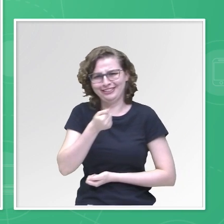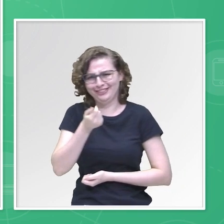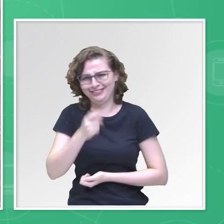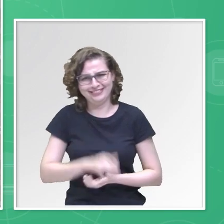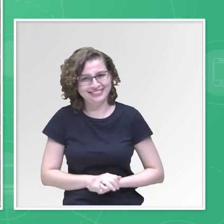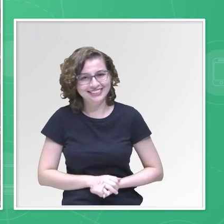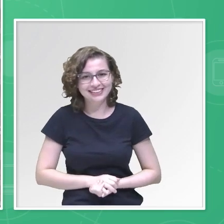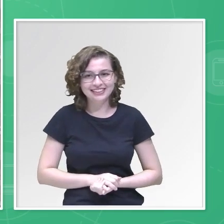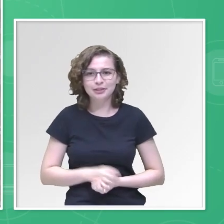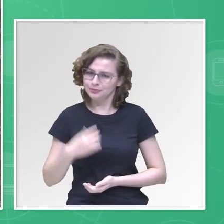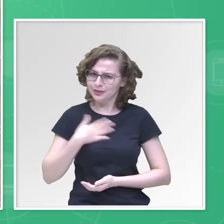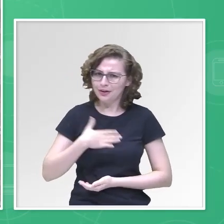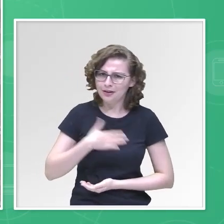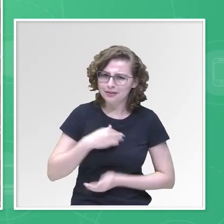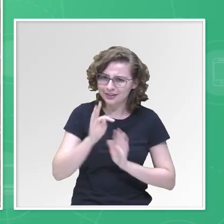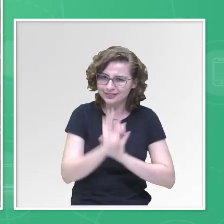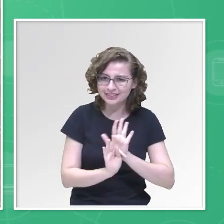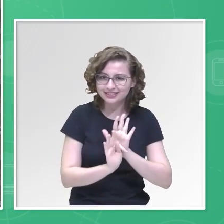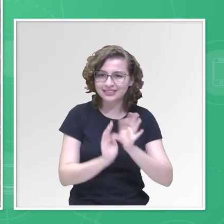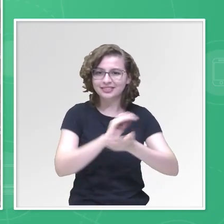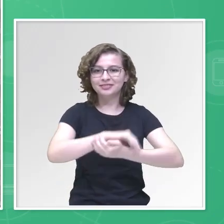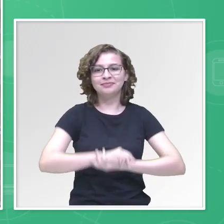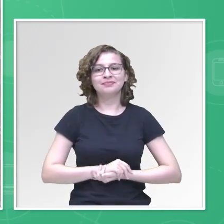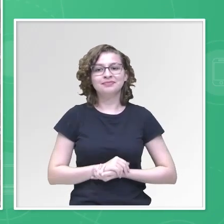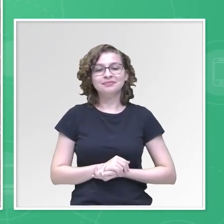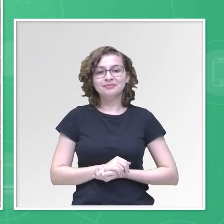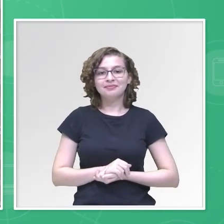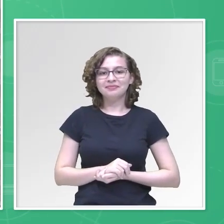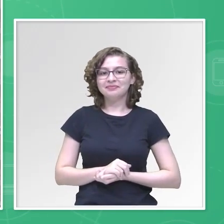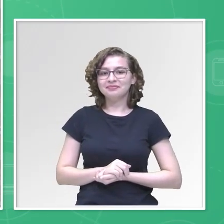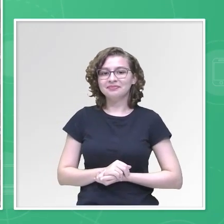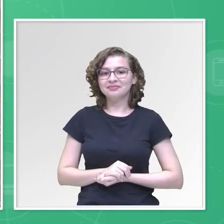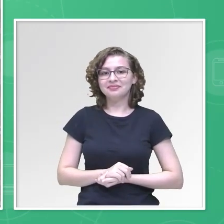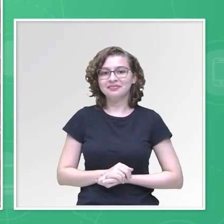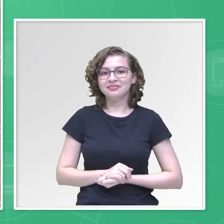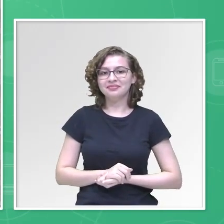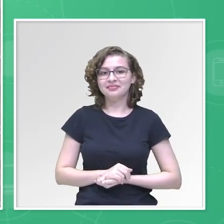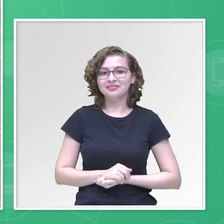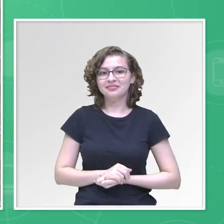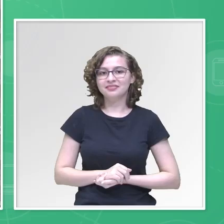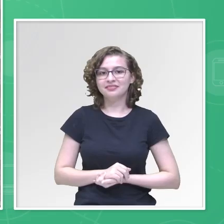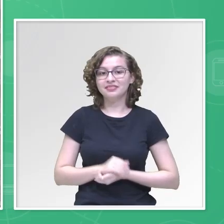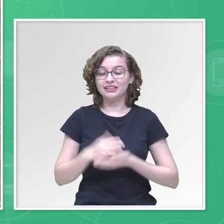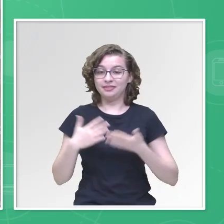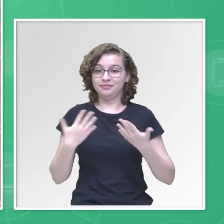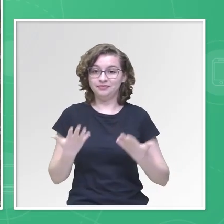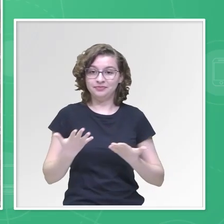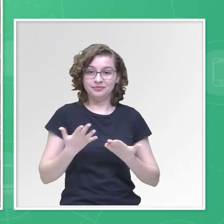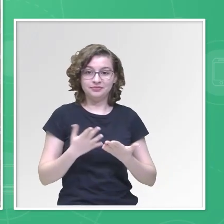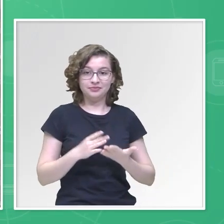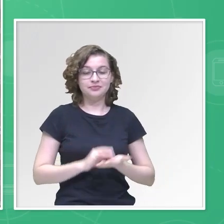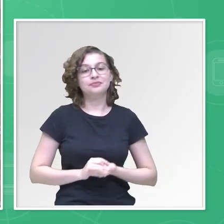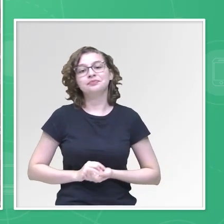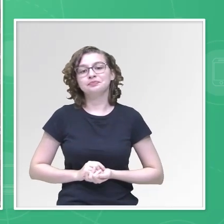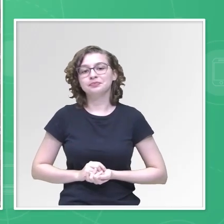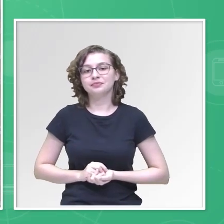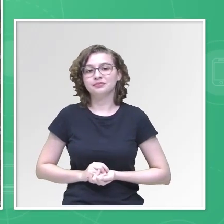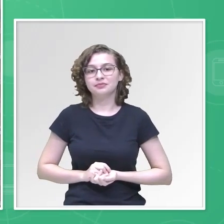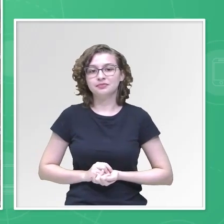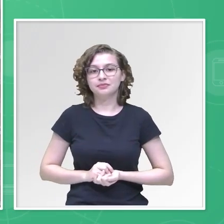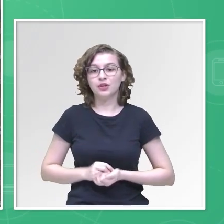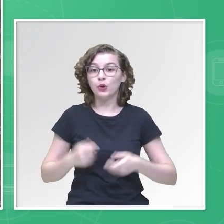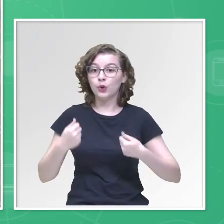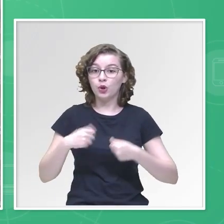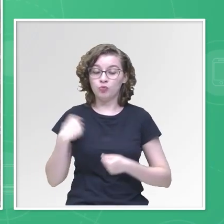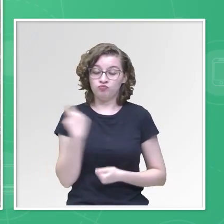vocês gostaram do texto Pois é gente vamos começar afirmando para vocês não é que as nossas